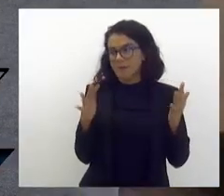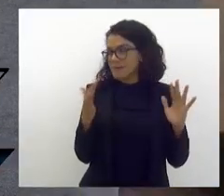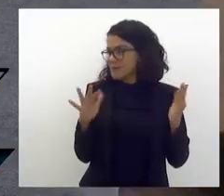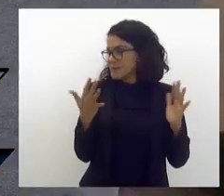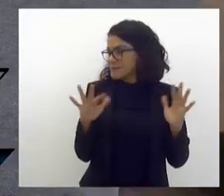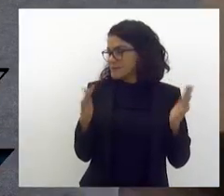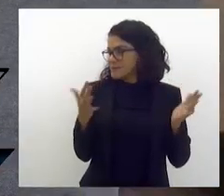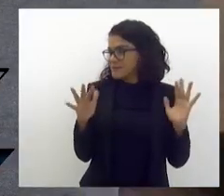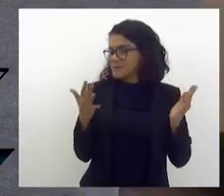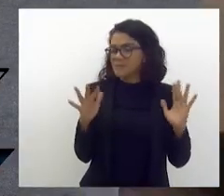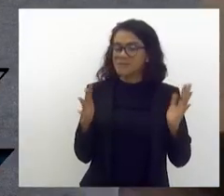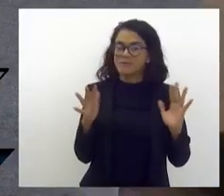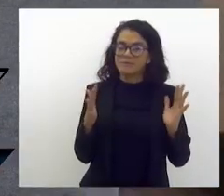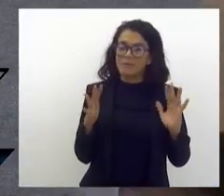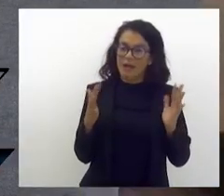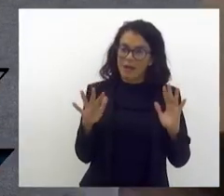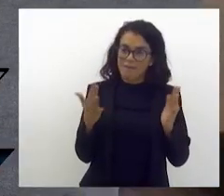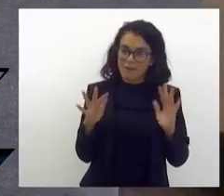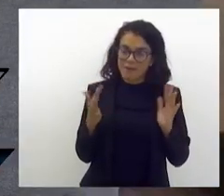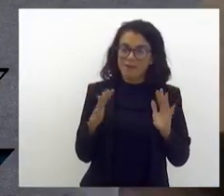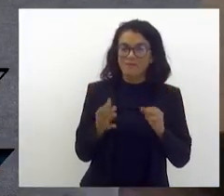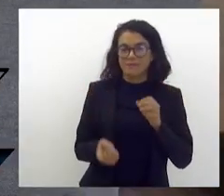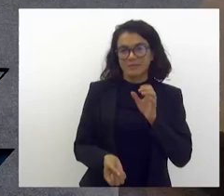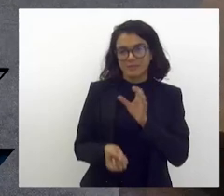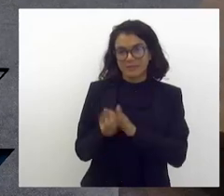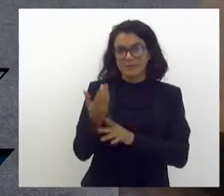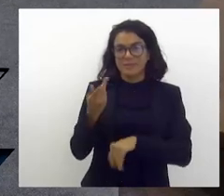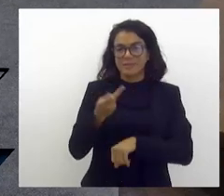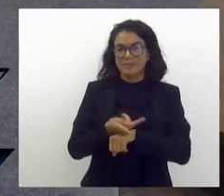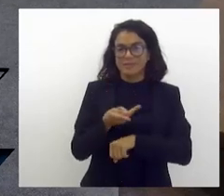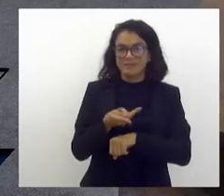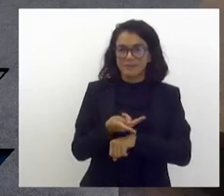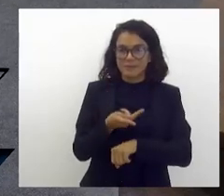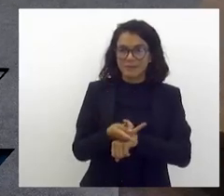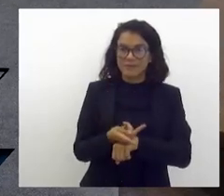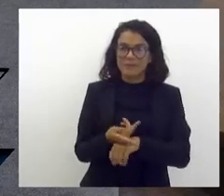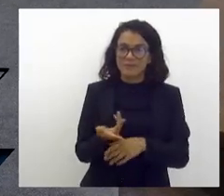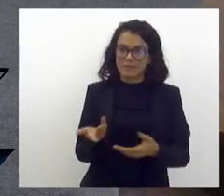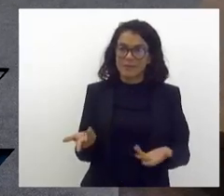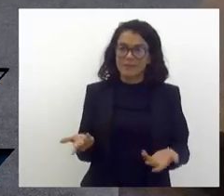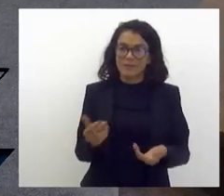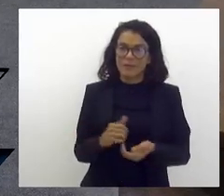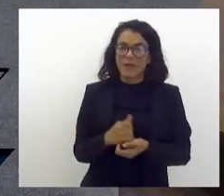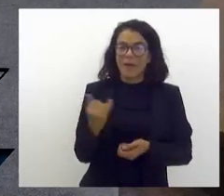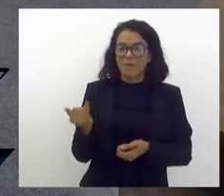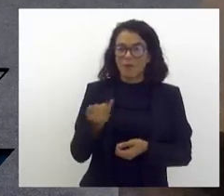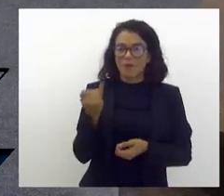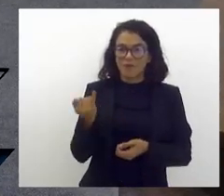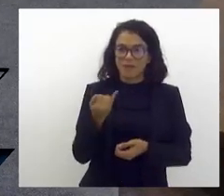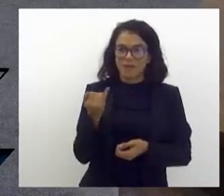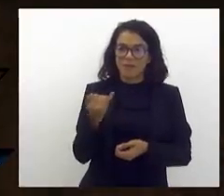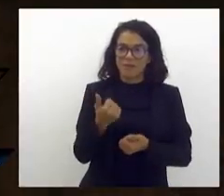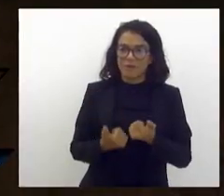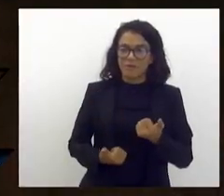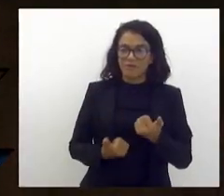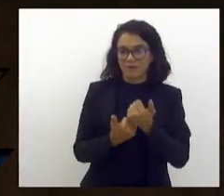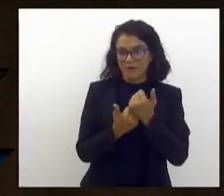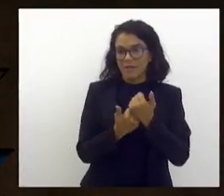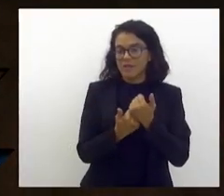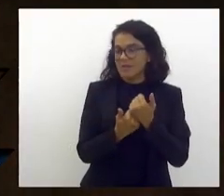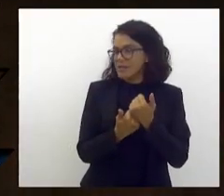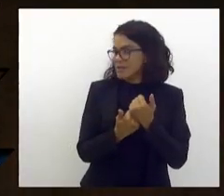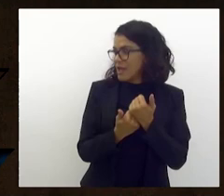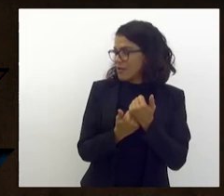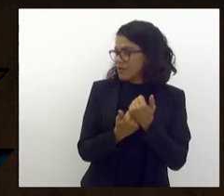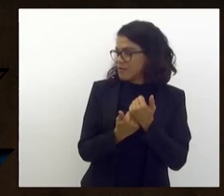sua proposição, parabéns por essa criação desse prêmio, e isso vai, é muito importante pelo fortalecimento também